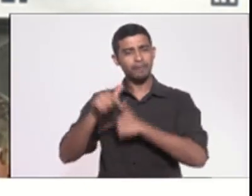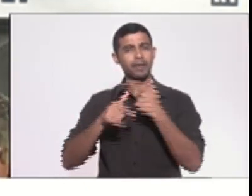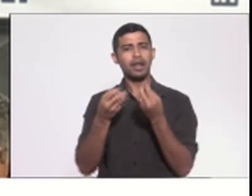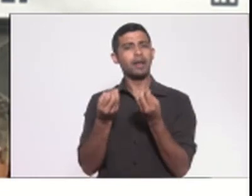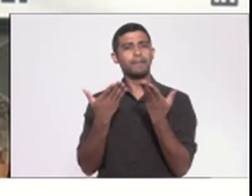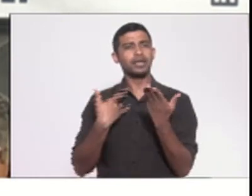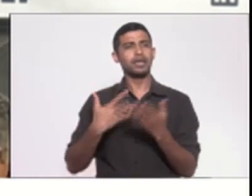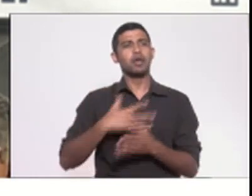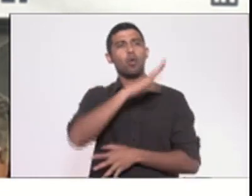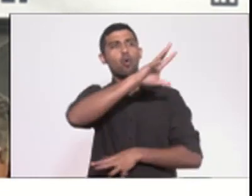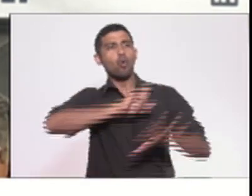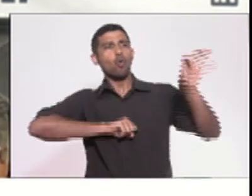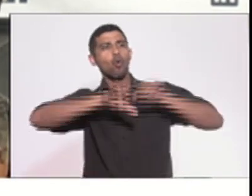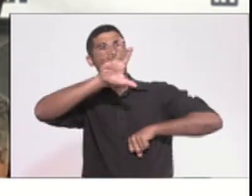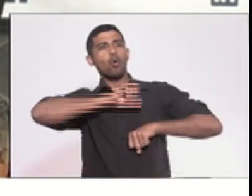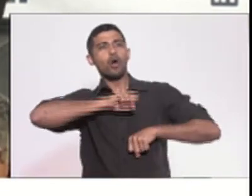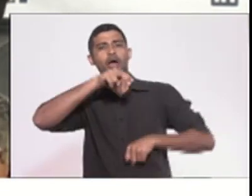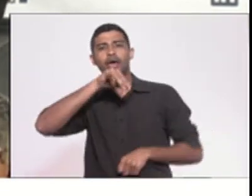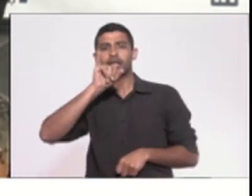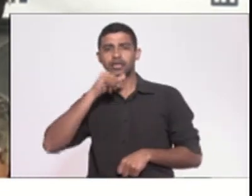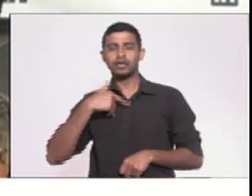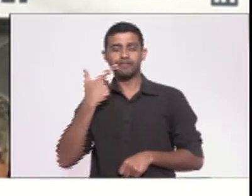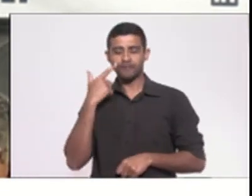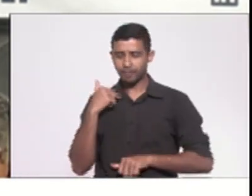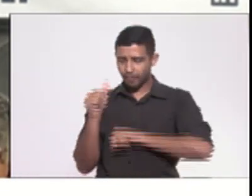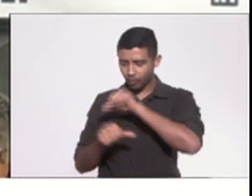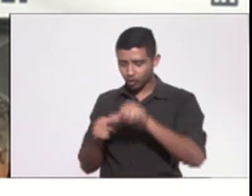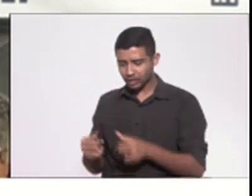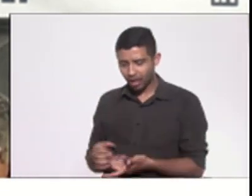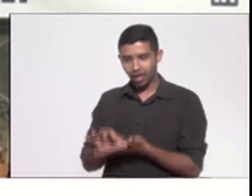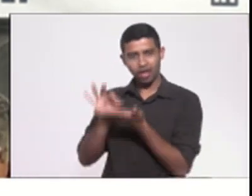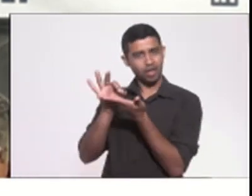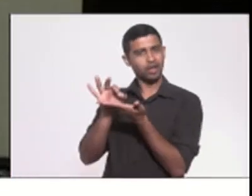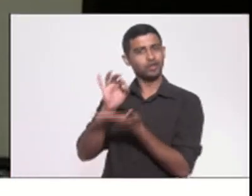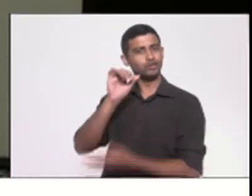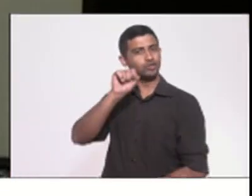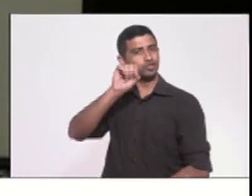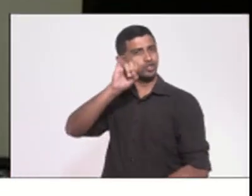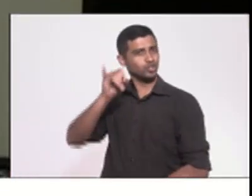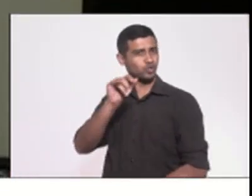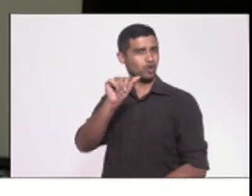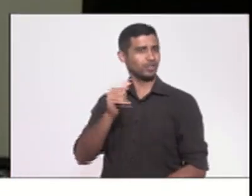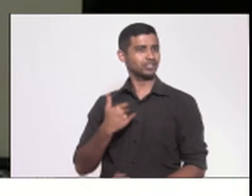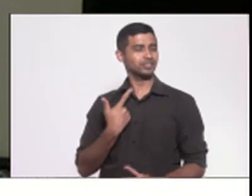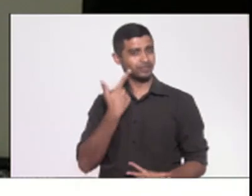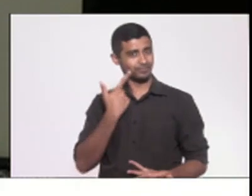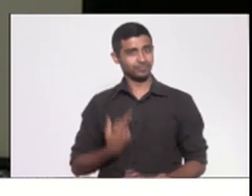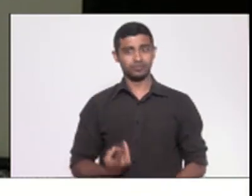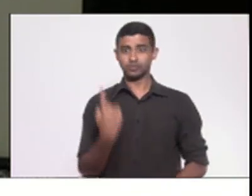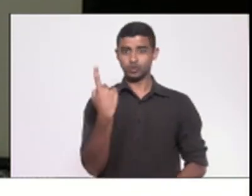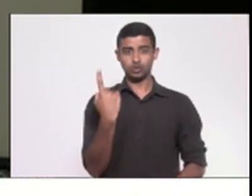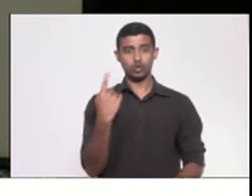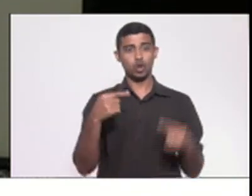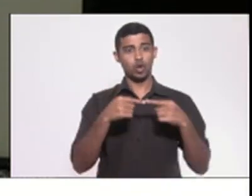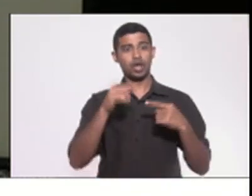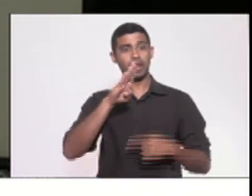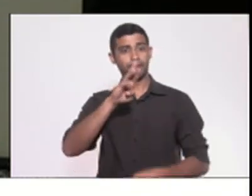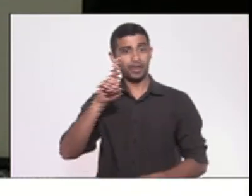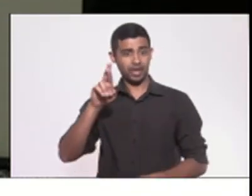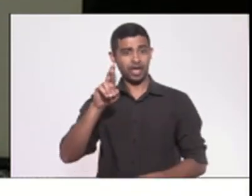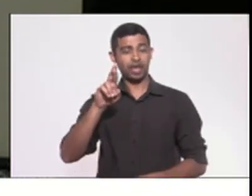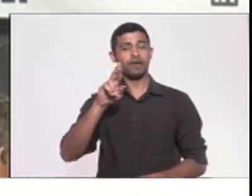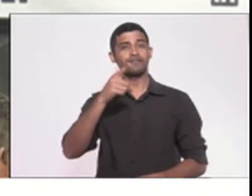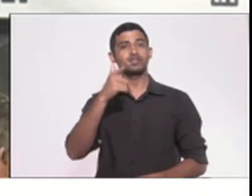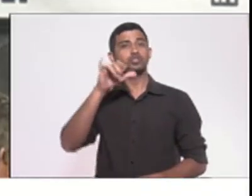aportar nitrogênio para que a soja seja o que a soja é para o Brasil. Uma delas, que é aquela